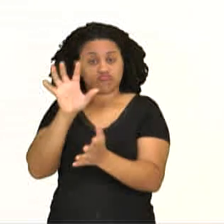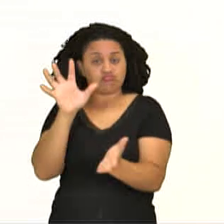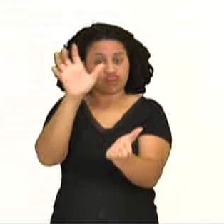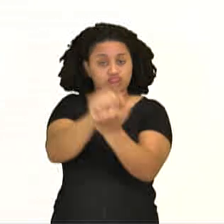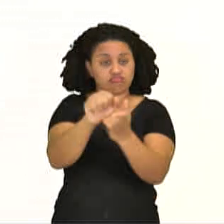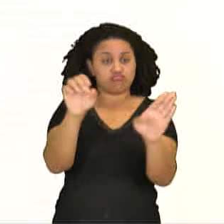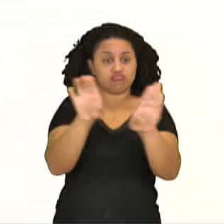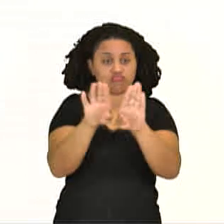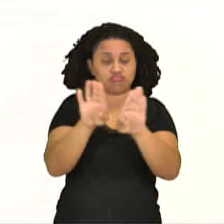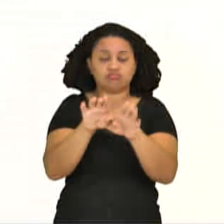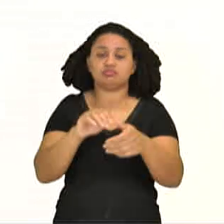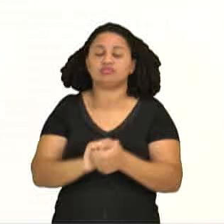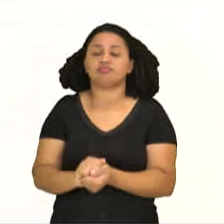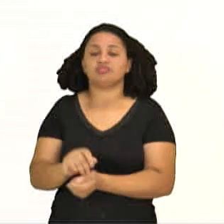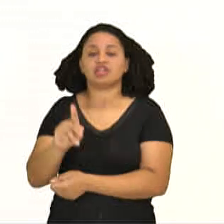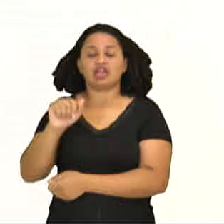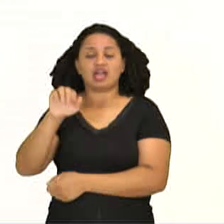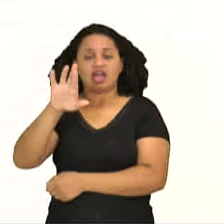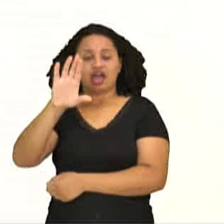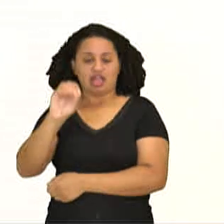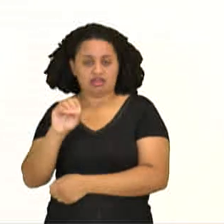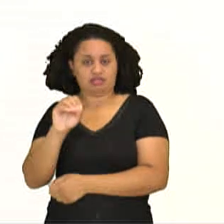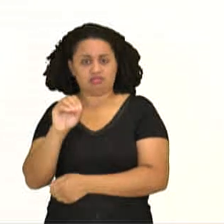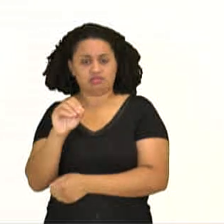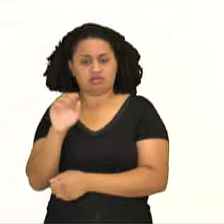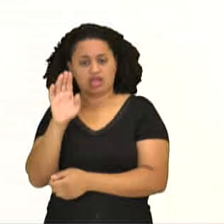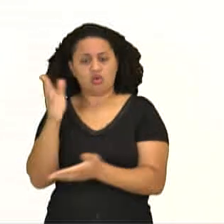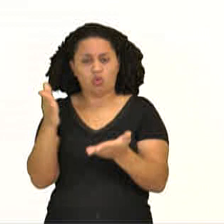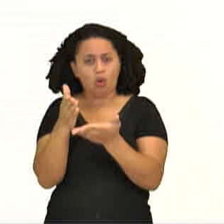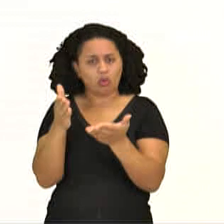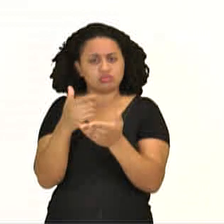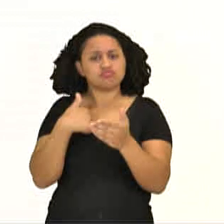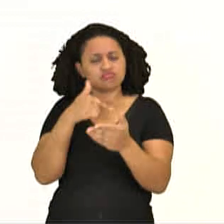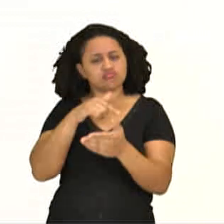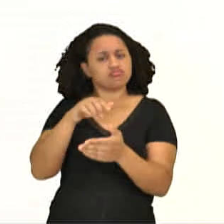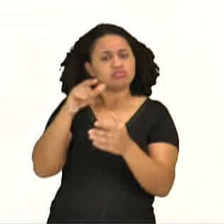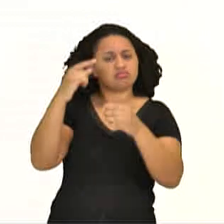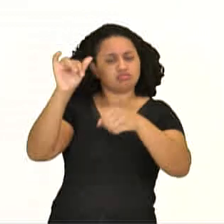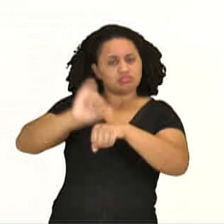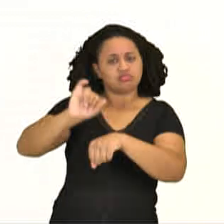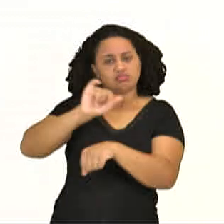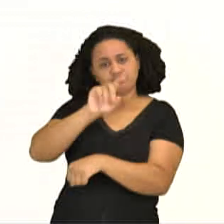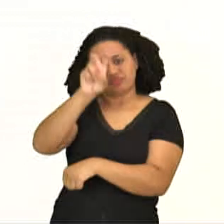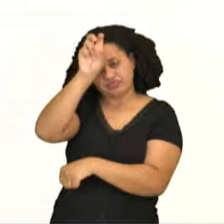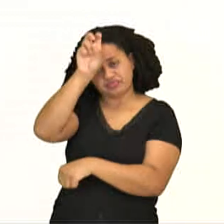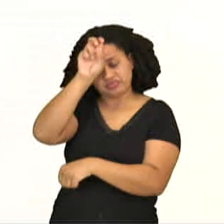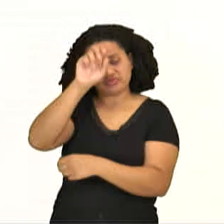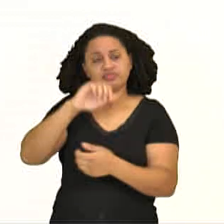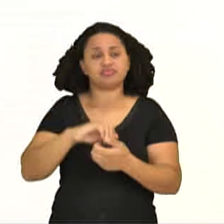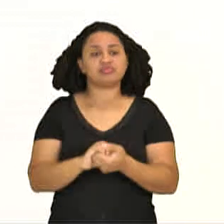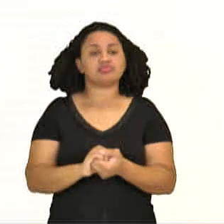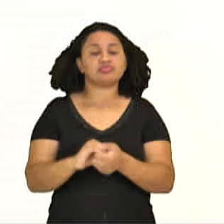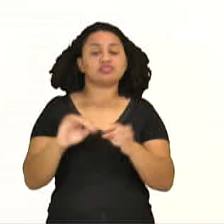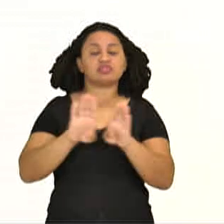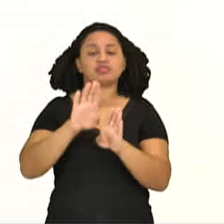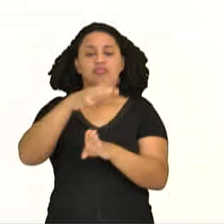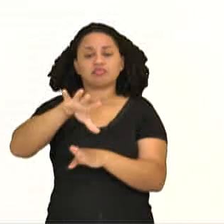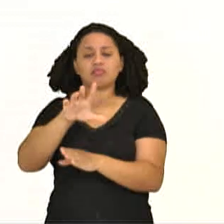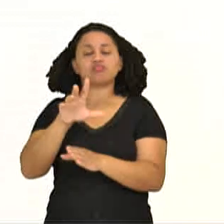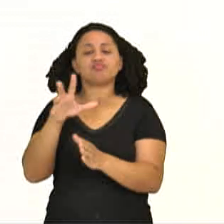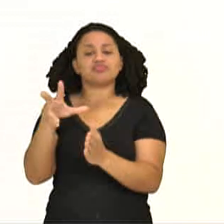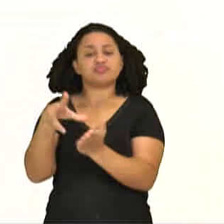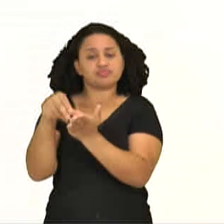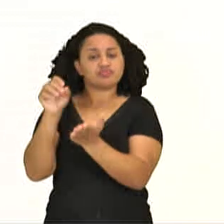Cairo, a capital do Egito atual, Luxor, Abu Simbel, também dominada pelo Egito, pelo reino Cuxi,